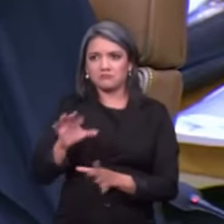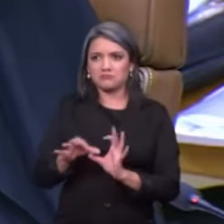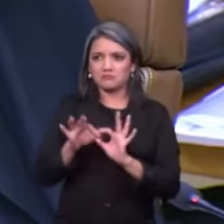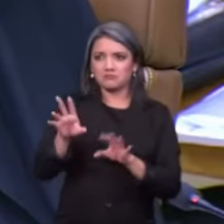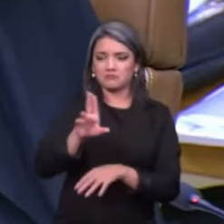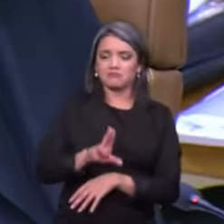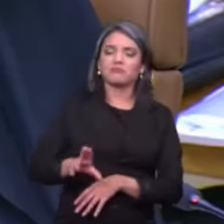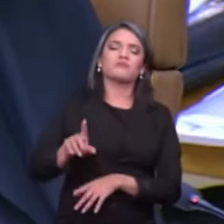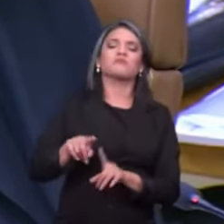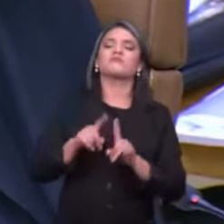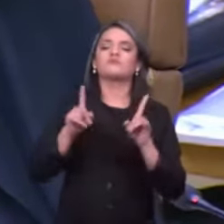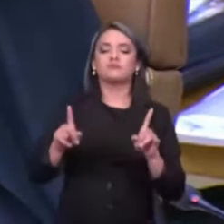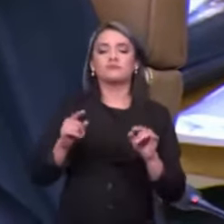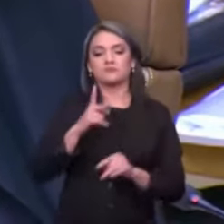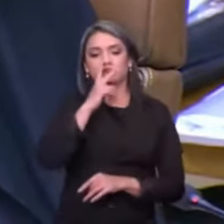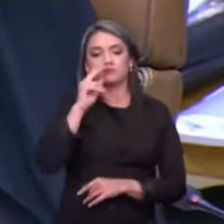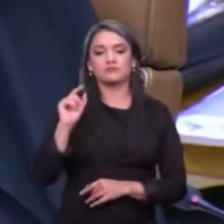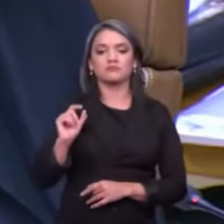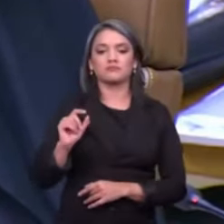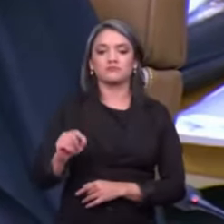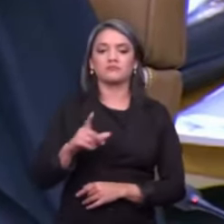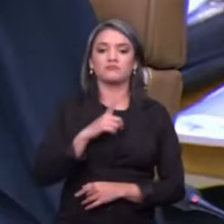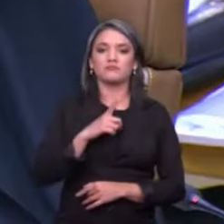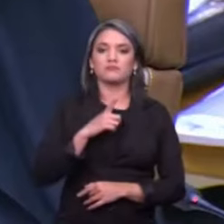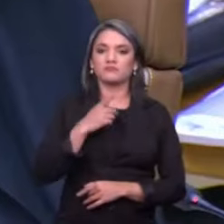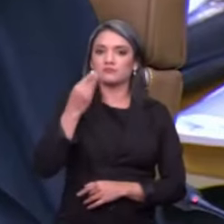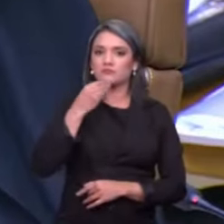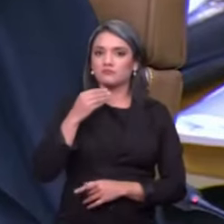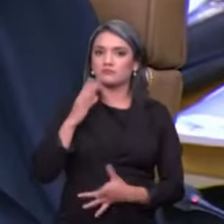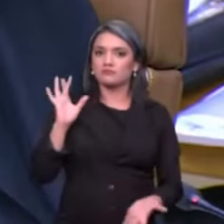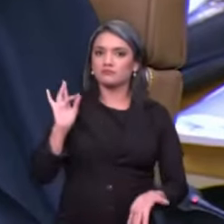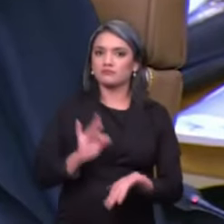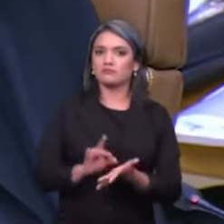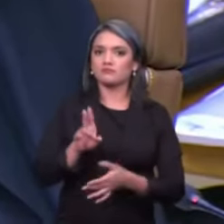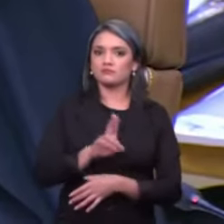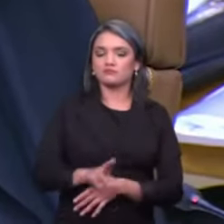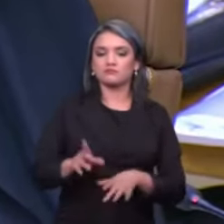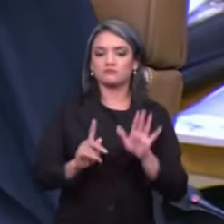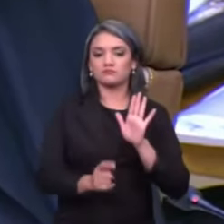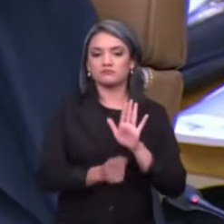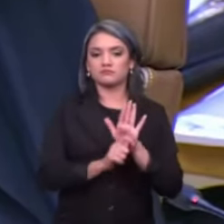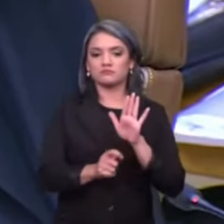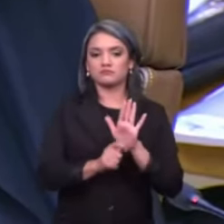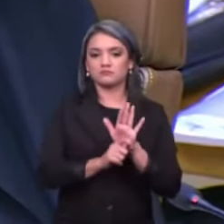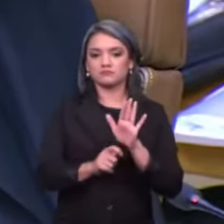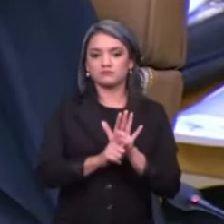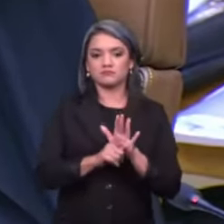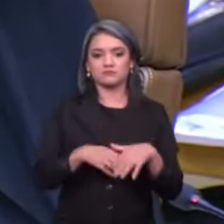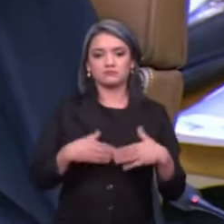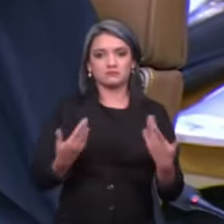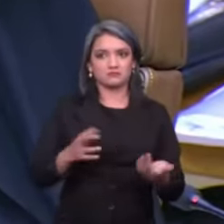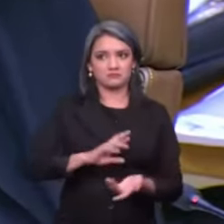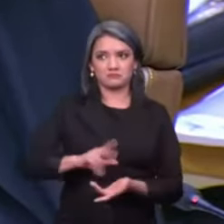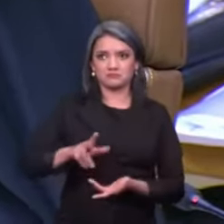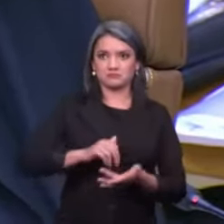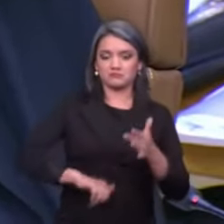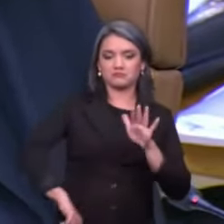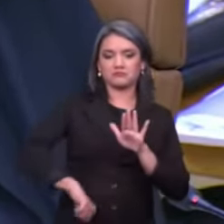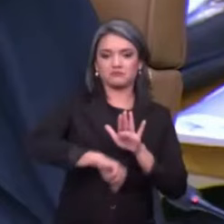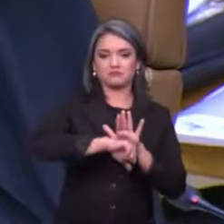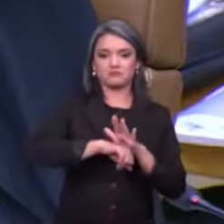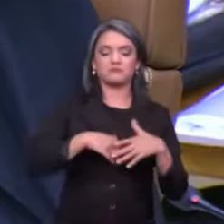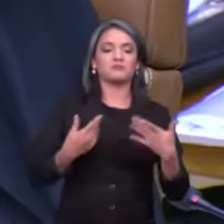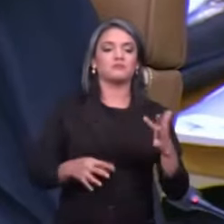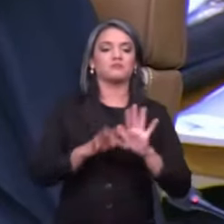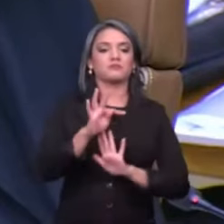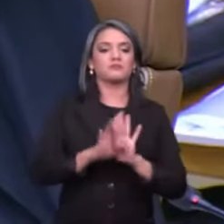ainda mais, permissa venha, diante da realidade objetiva de que o uso de droga, isoladamente considerado, não constitui crime. O texto do